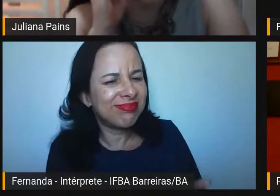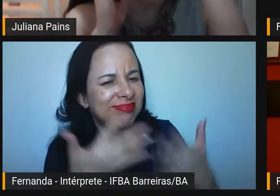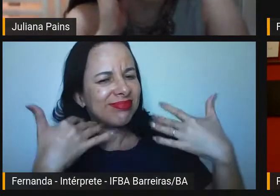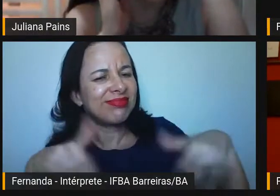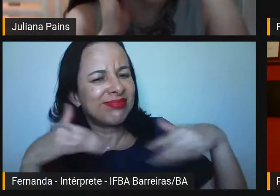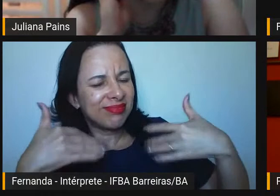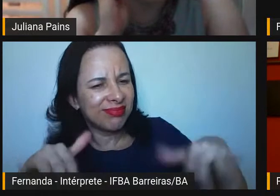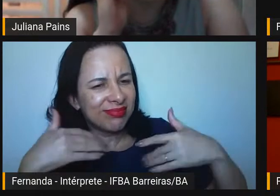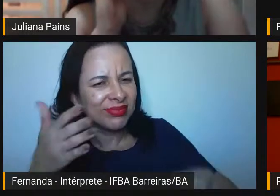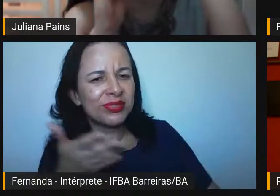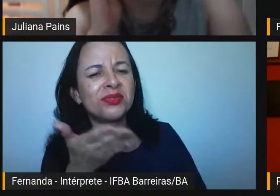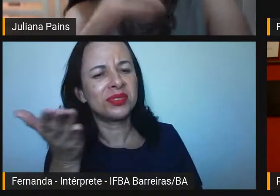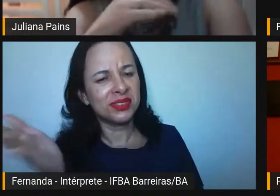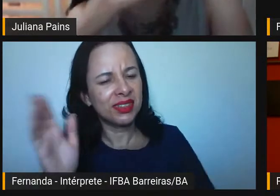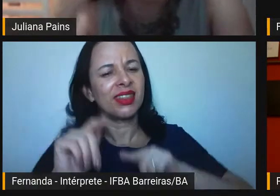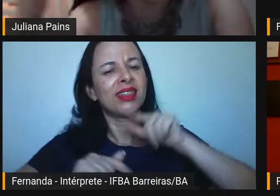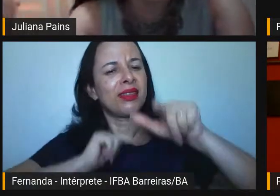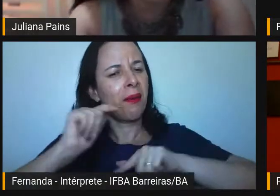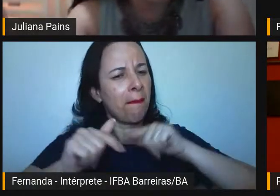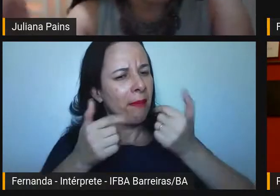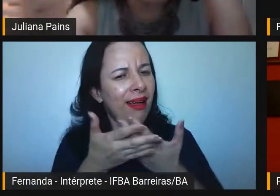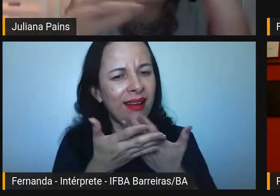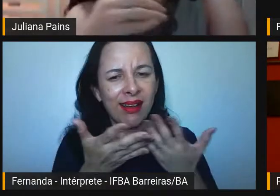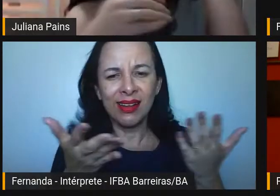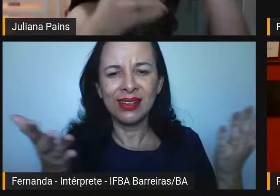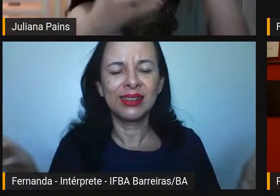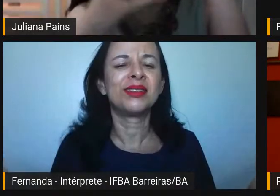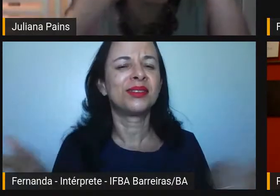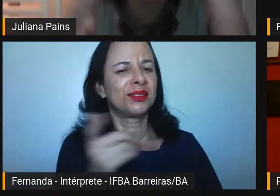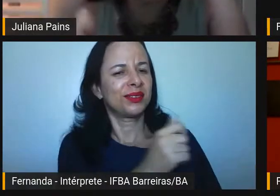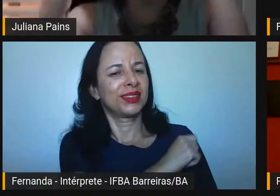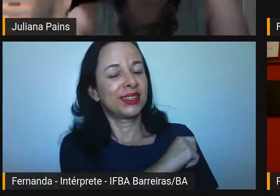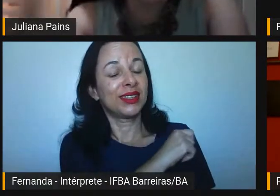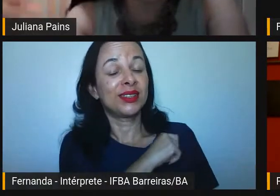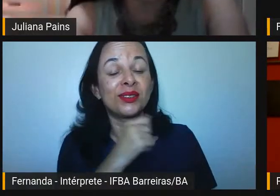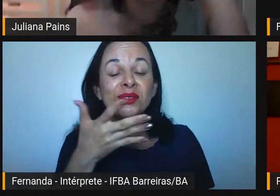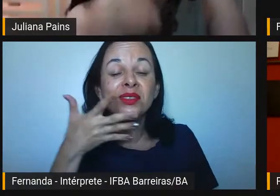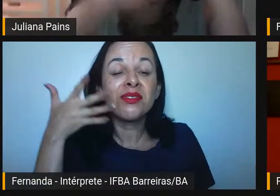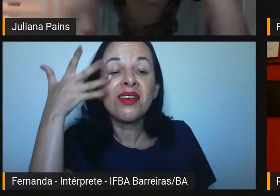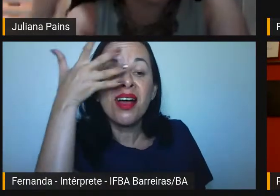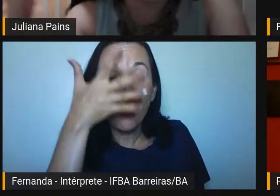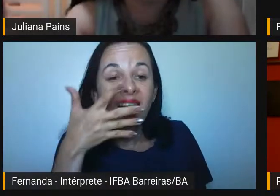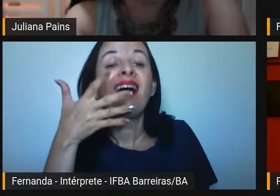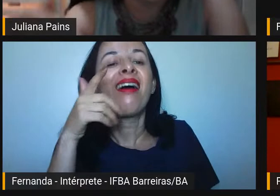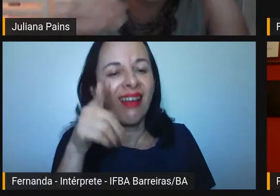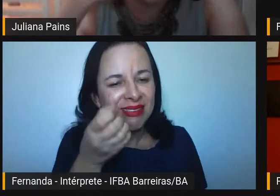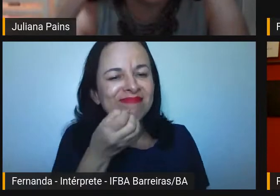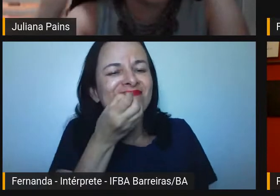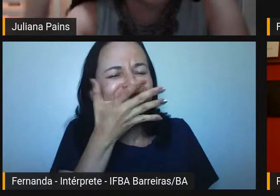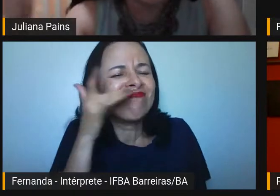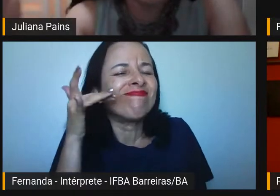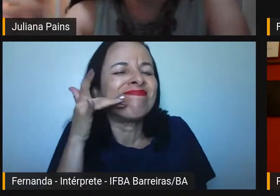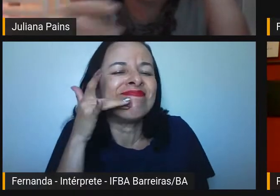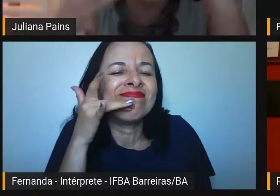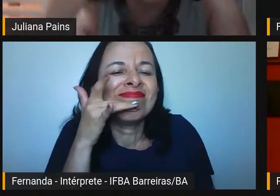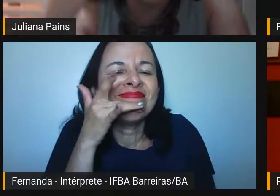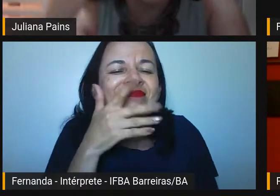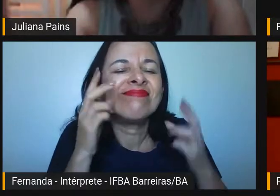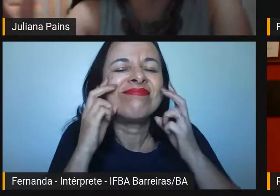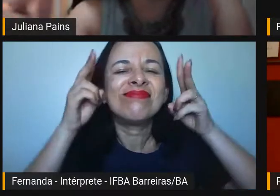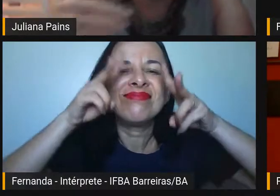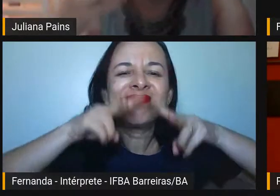com os seus alunos a sua fala assim é muito boa de ouvir eu acho que a gente ficaria aqui